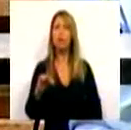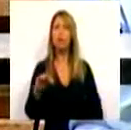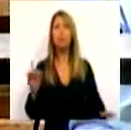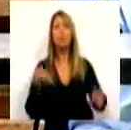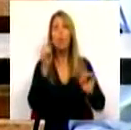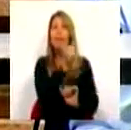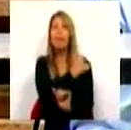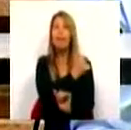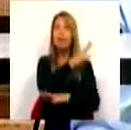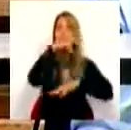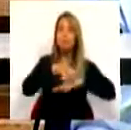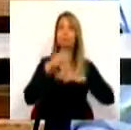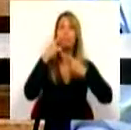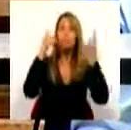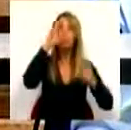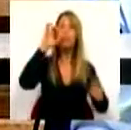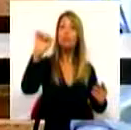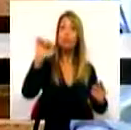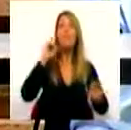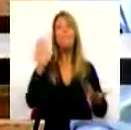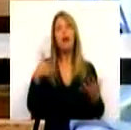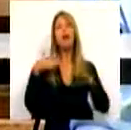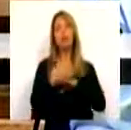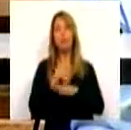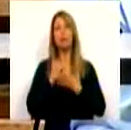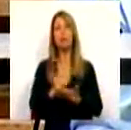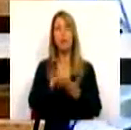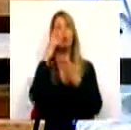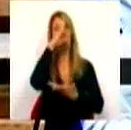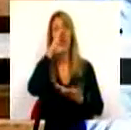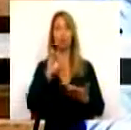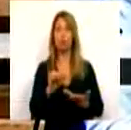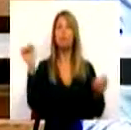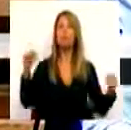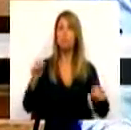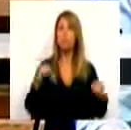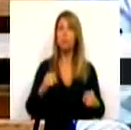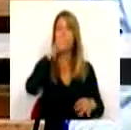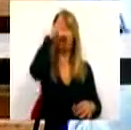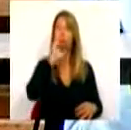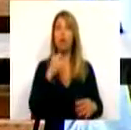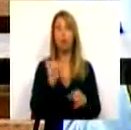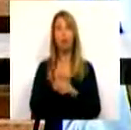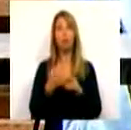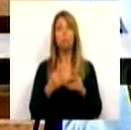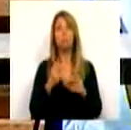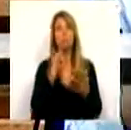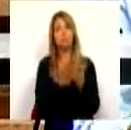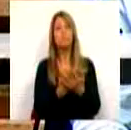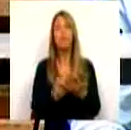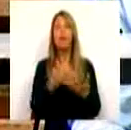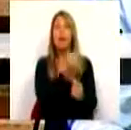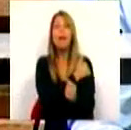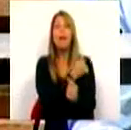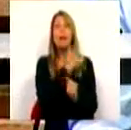de habitação pública, mas de habitação com apoio público, isto é, sim, o Estado vai produzir habitação acessível através